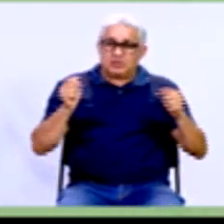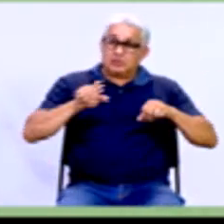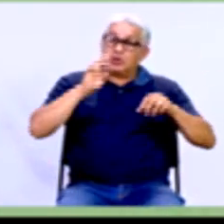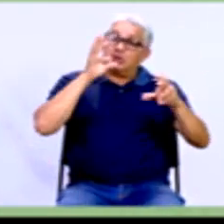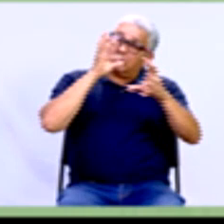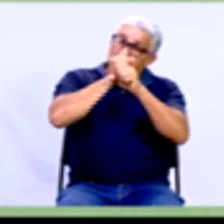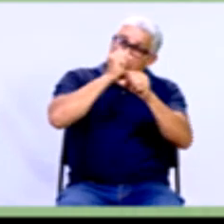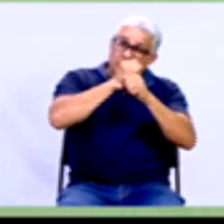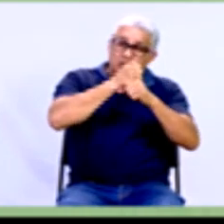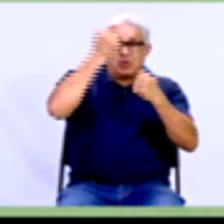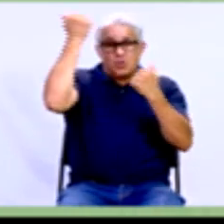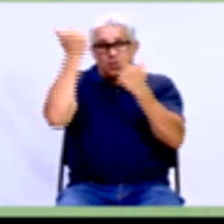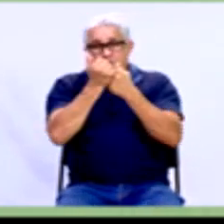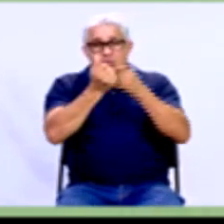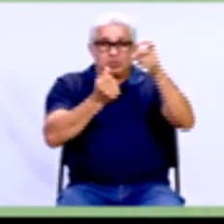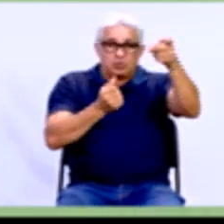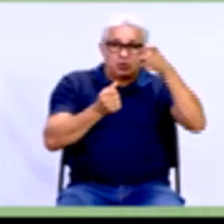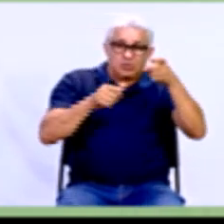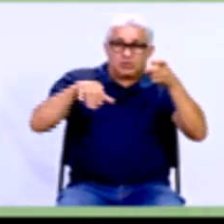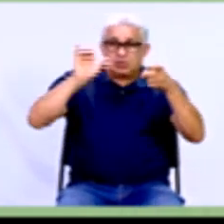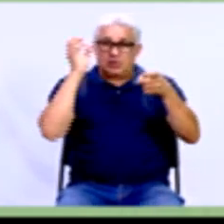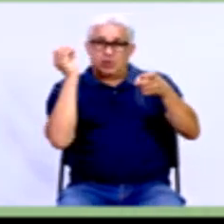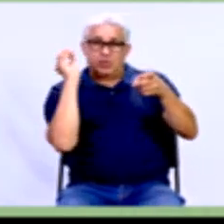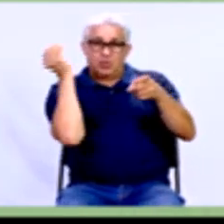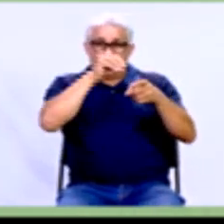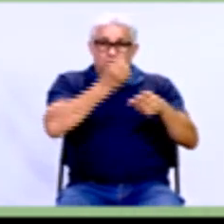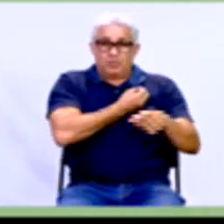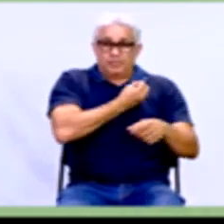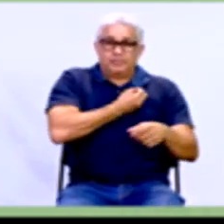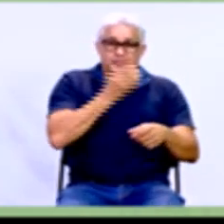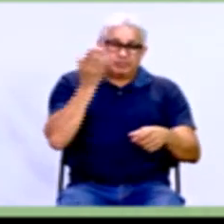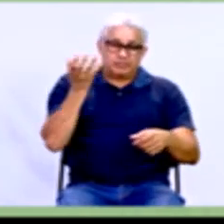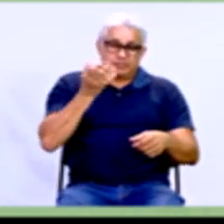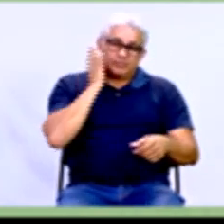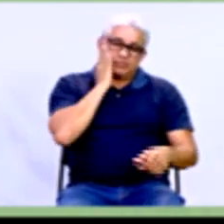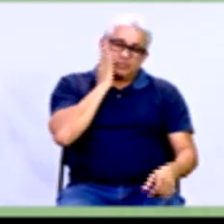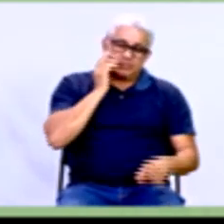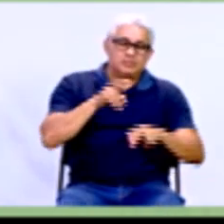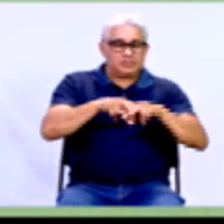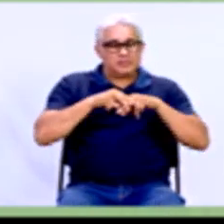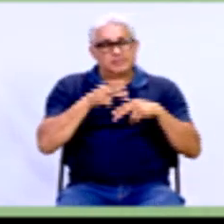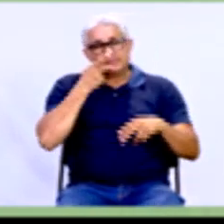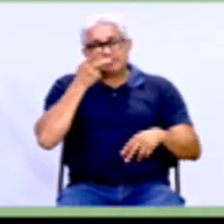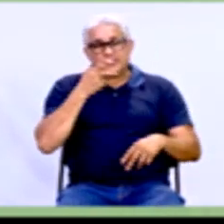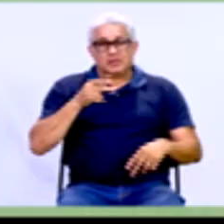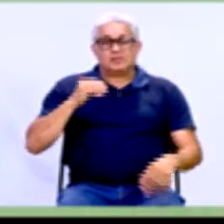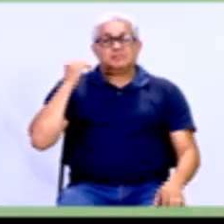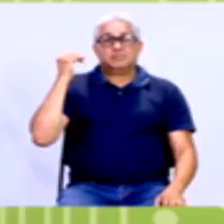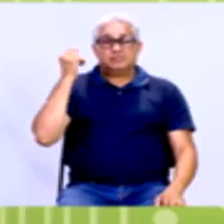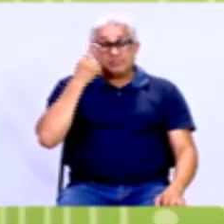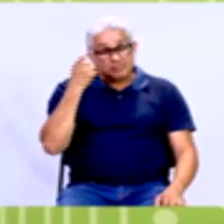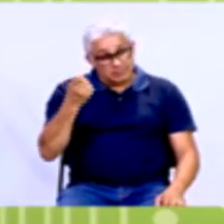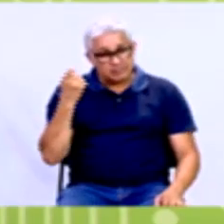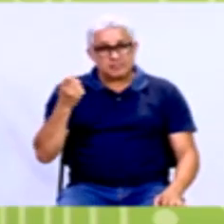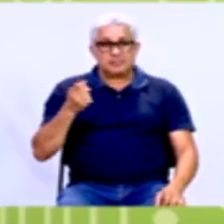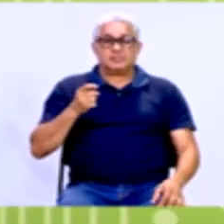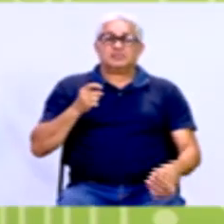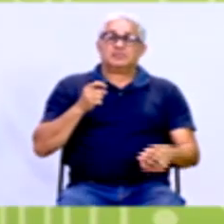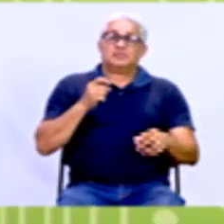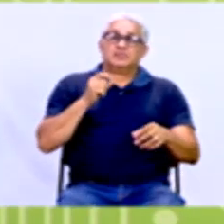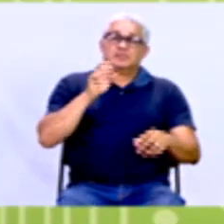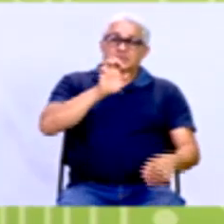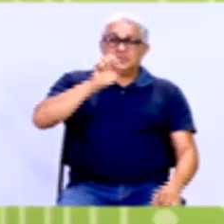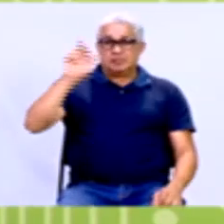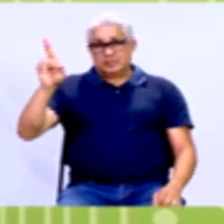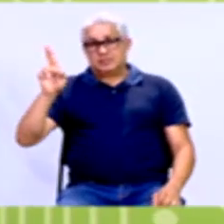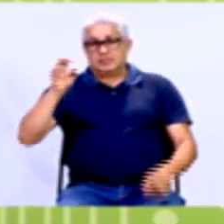vocês substituírem o X pelo número que vocês querem saber. Por isso que a gente falou que é interessante a aplicação da correlação e da regressão dentro